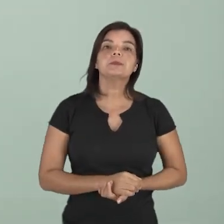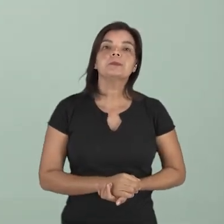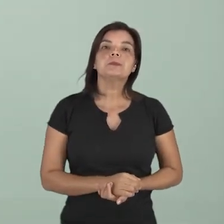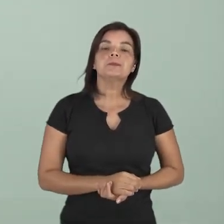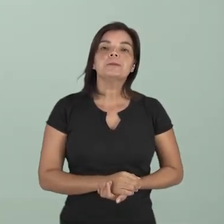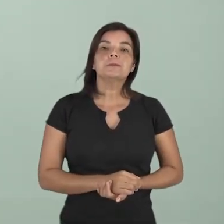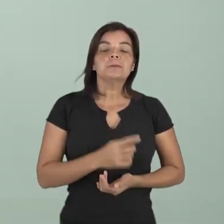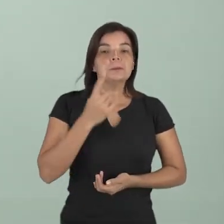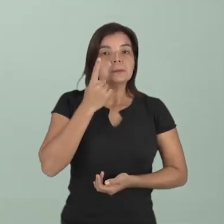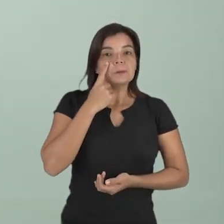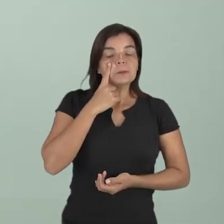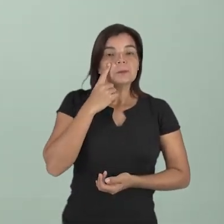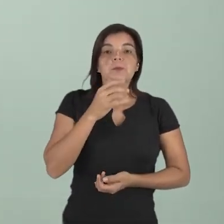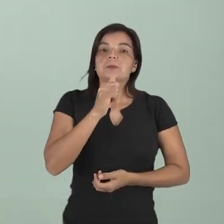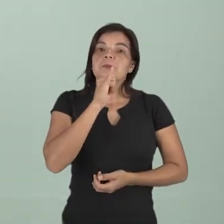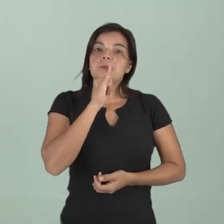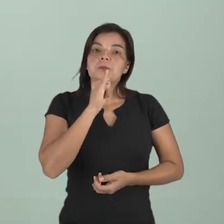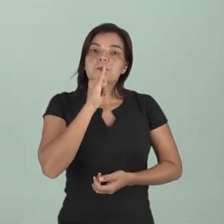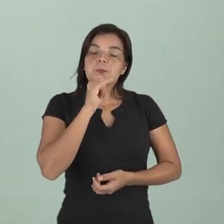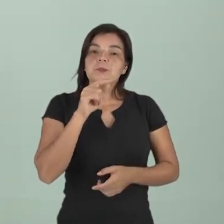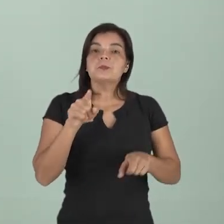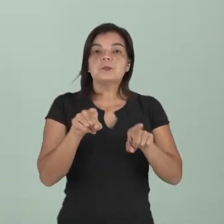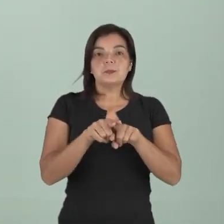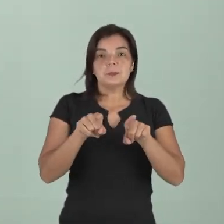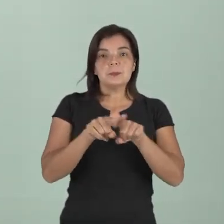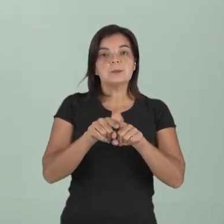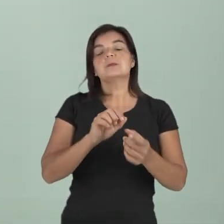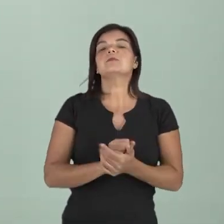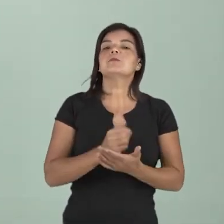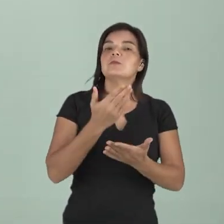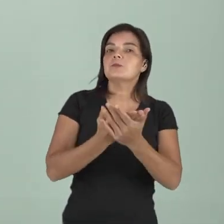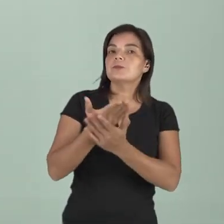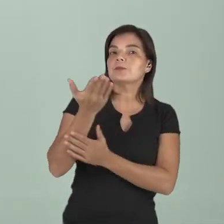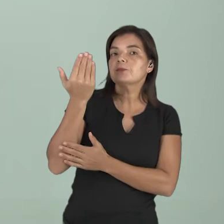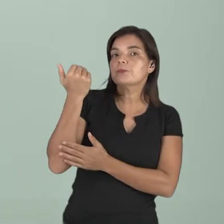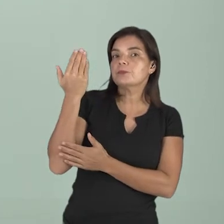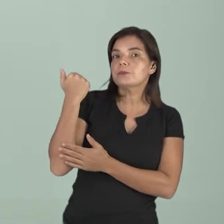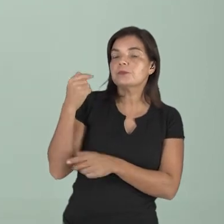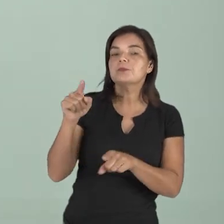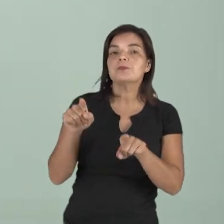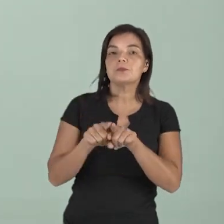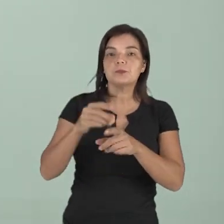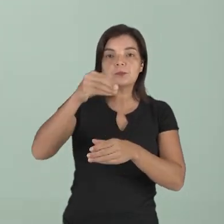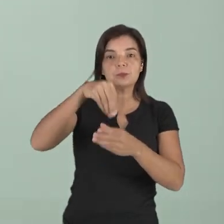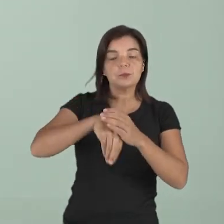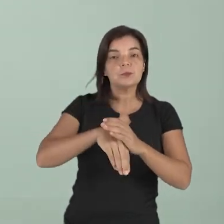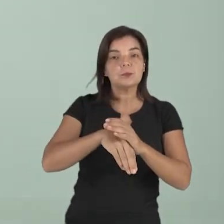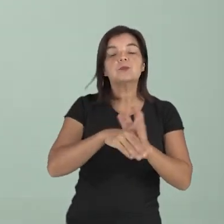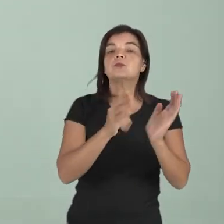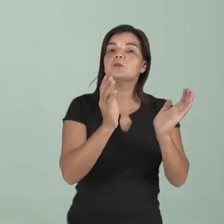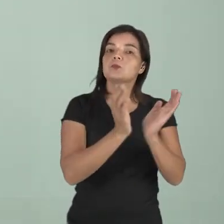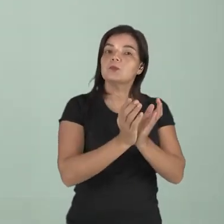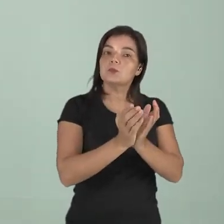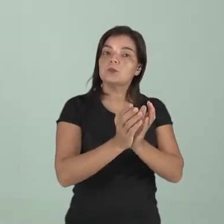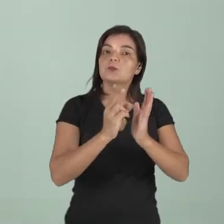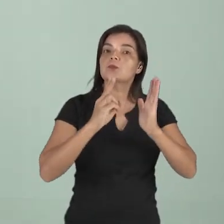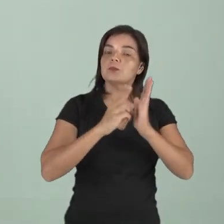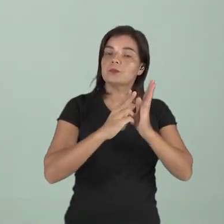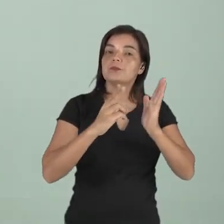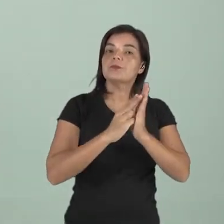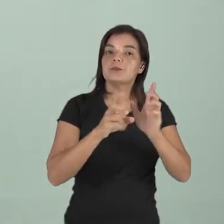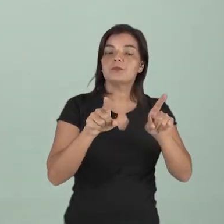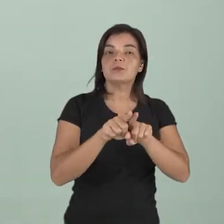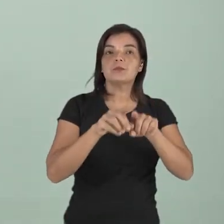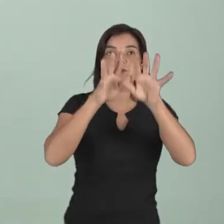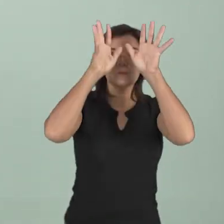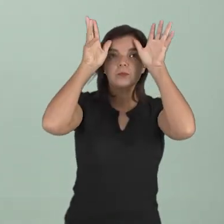Então vamos lá ver um pouquinho de um exemplo que a gente também viu um pouquinho na aula passada, de uma produção dentro de um povo indígena, de uma população indígena